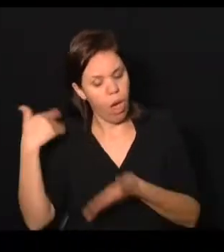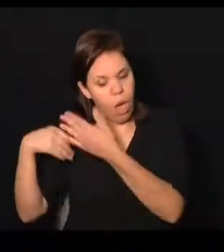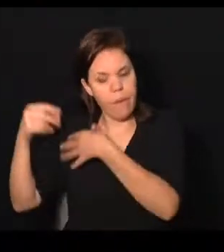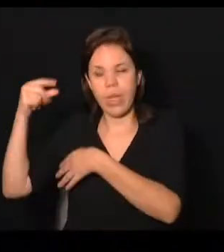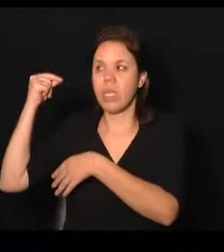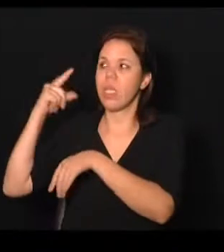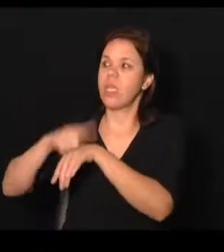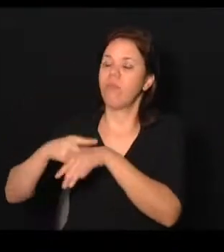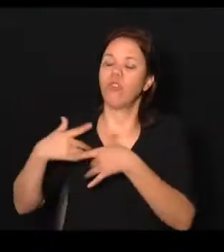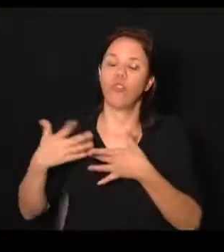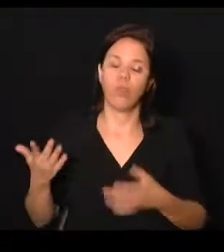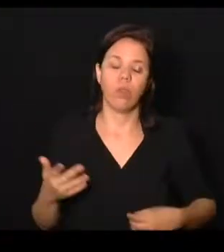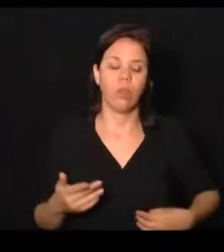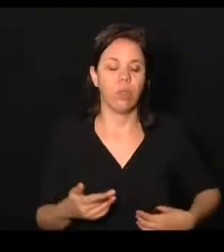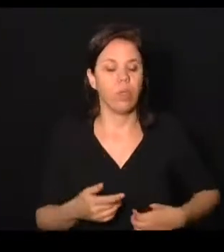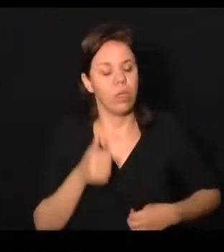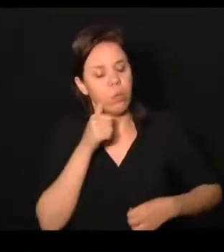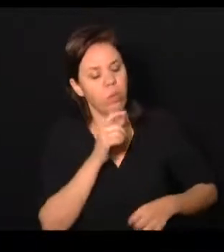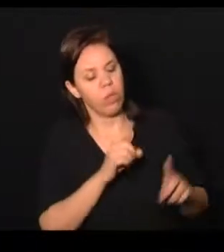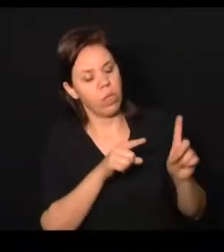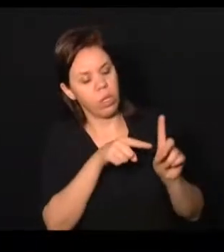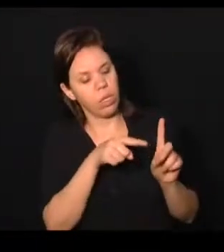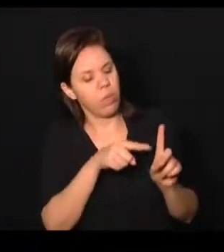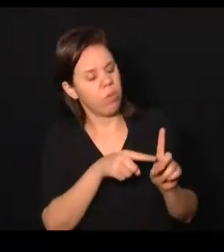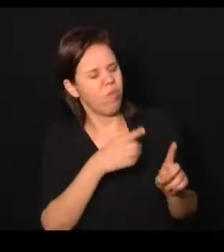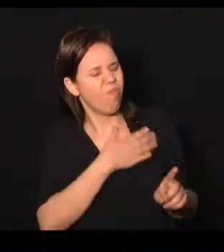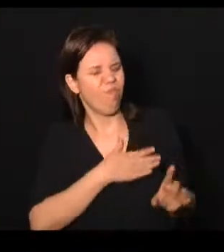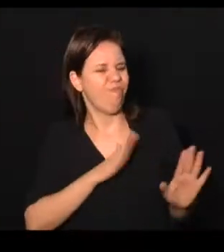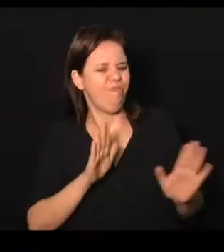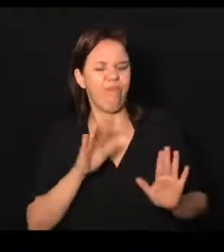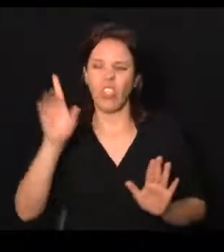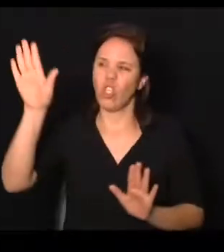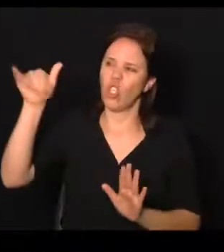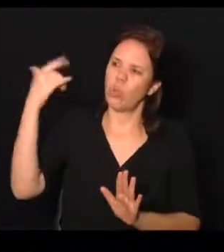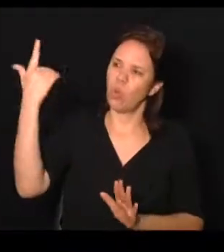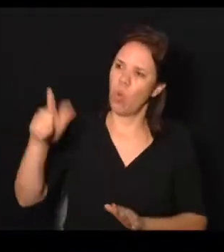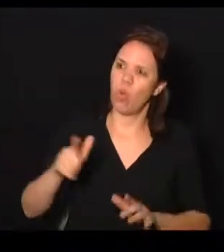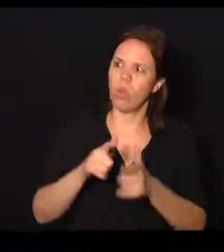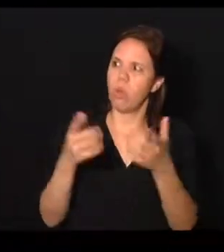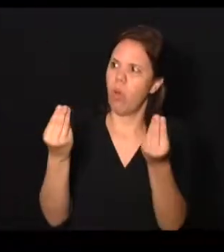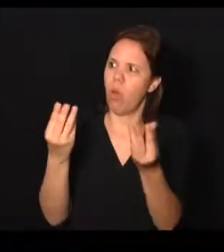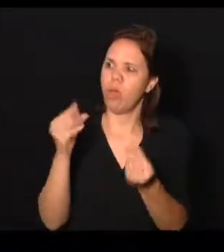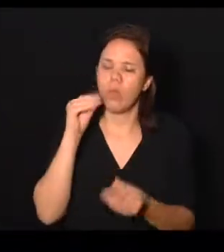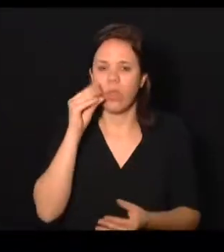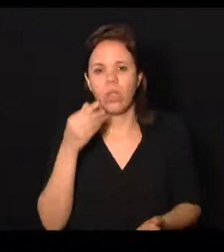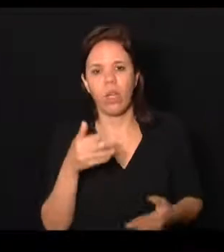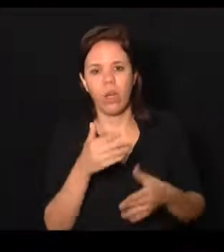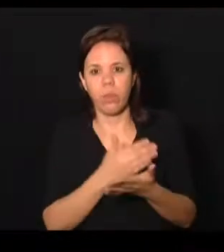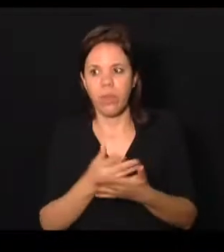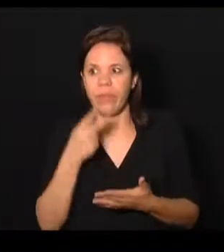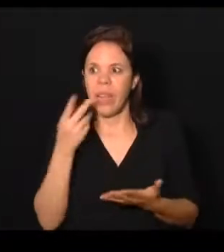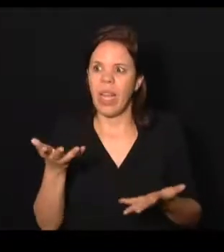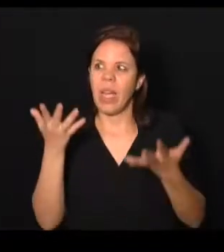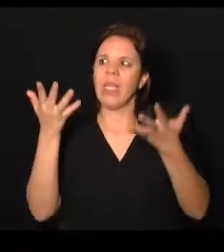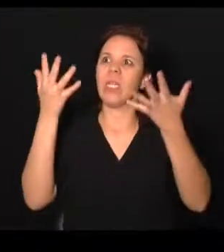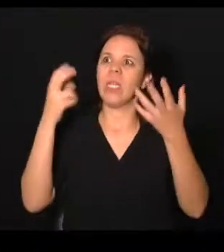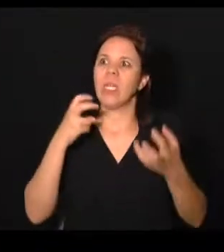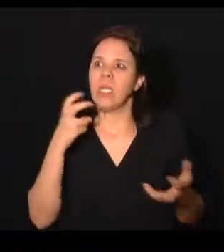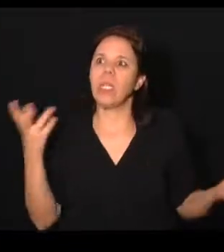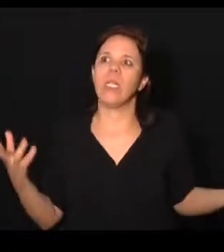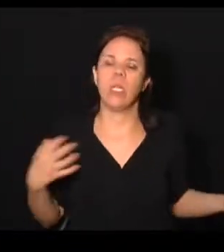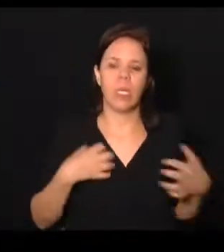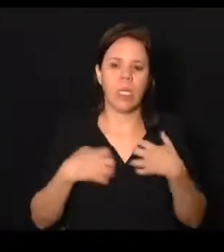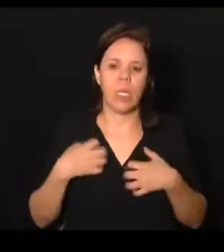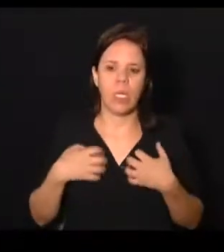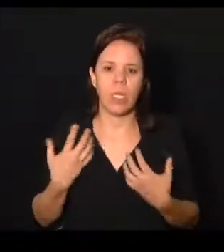tal. E nisso a moça que me atendeu logo já não gostou, chamou outro, depois foi aumentando. Aí tive que começar a falar um pouquinho mais alto, não tinha microfone, então comecei a